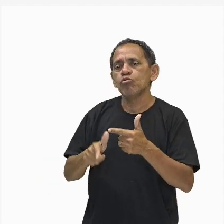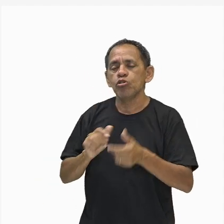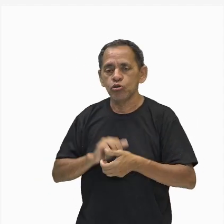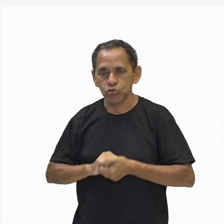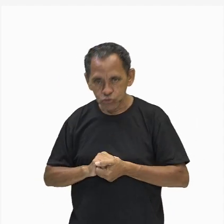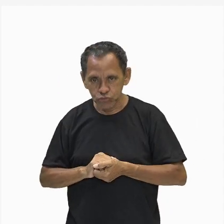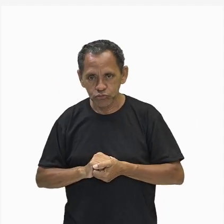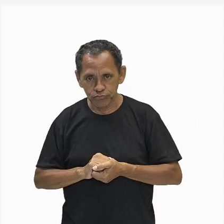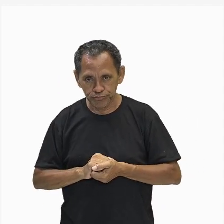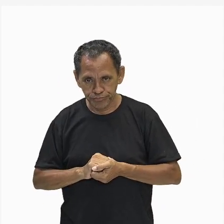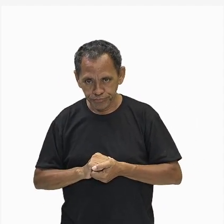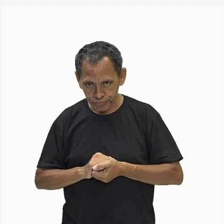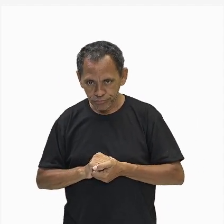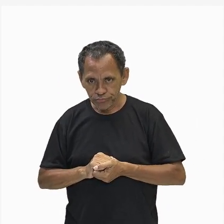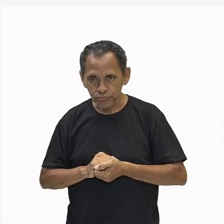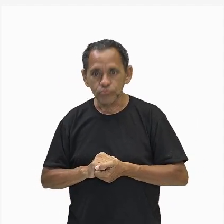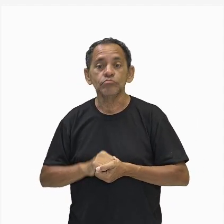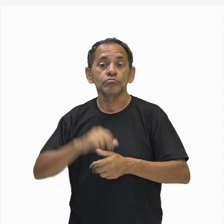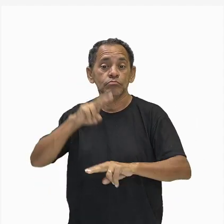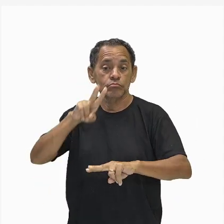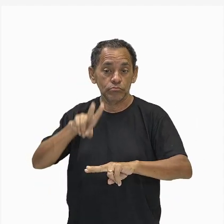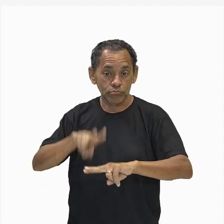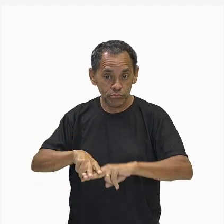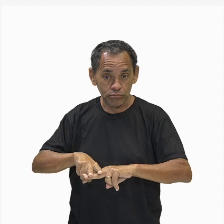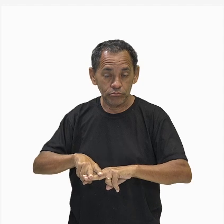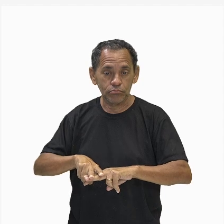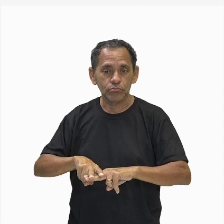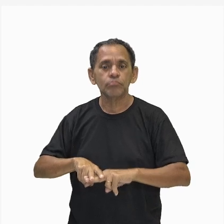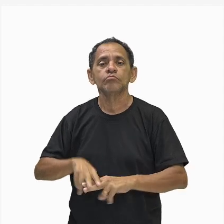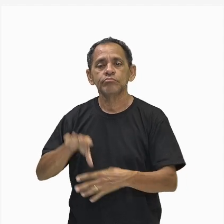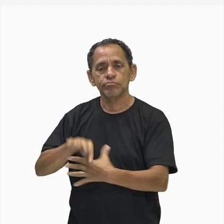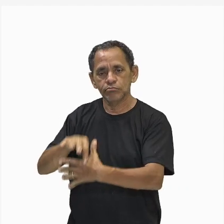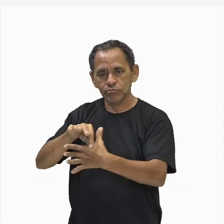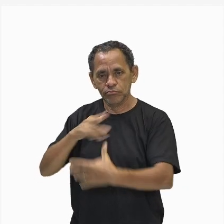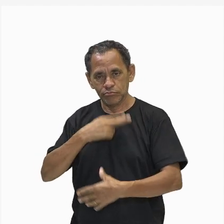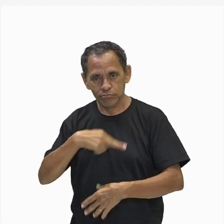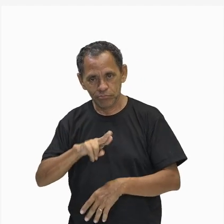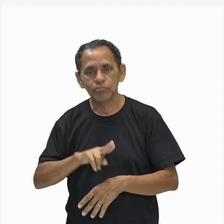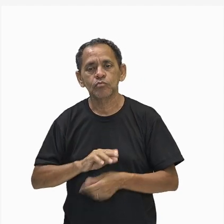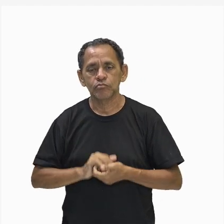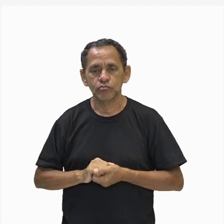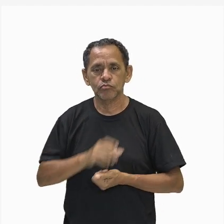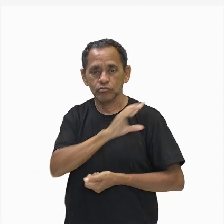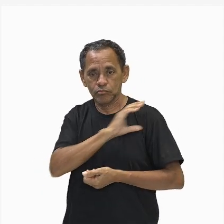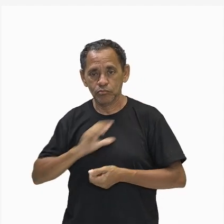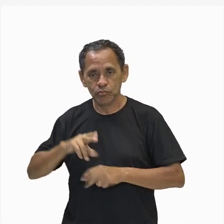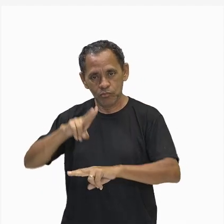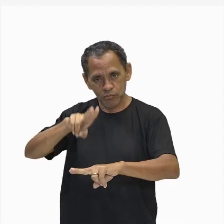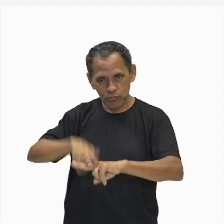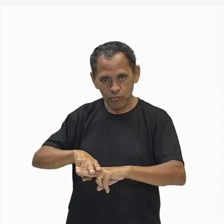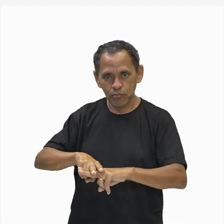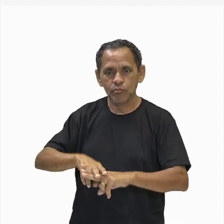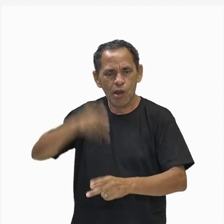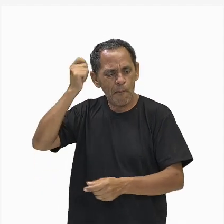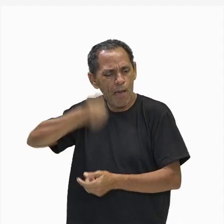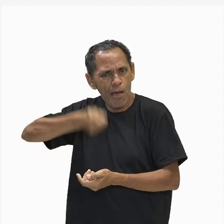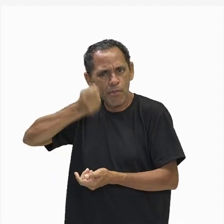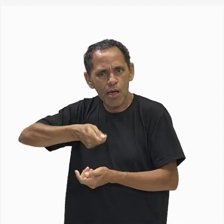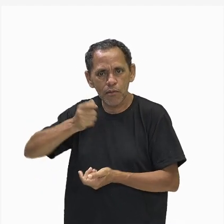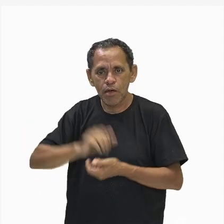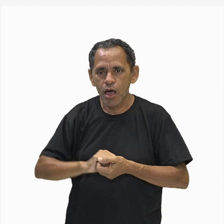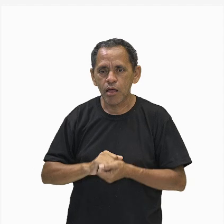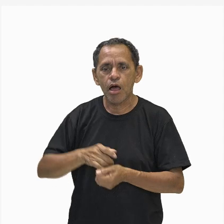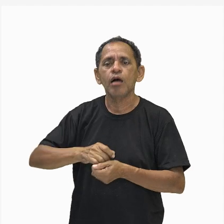deu ordem de prisão aos líderes religiosos. Cristãos foram presos, torturados e obrigados